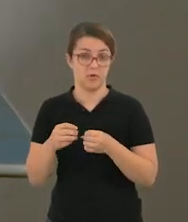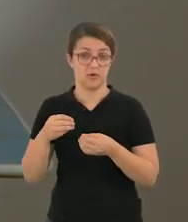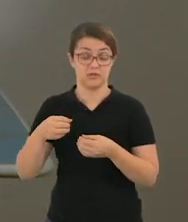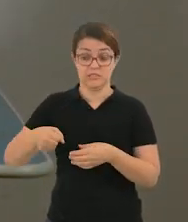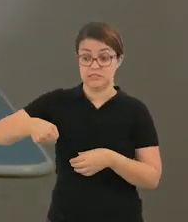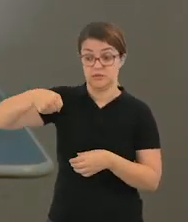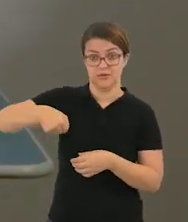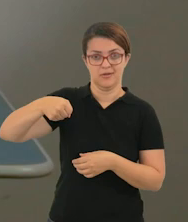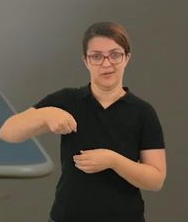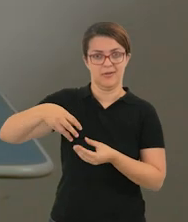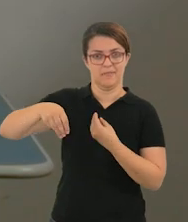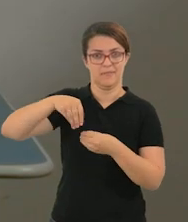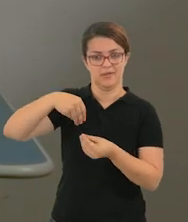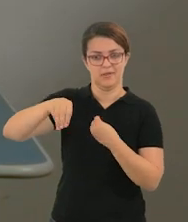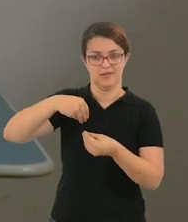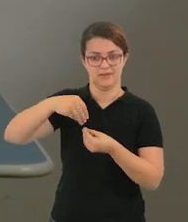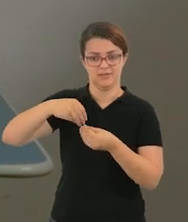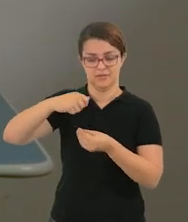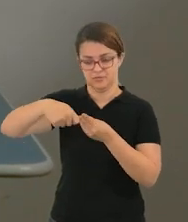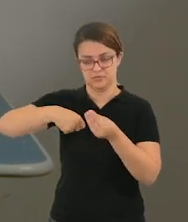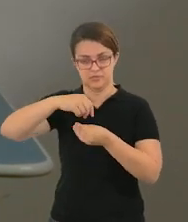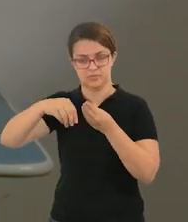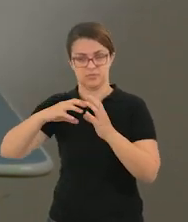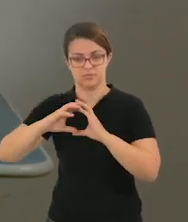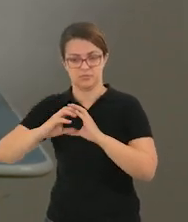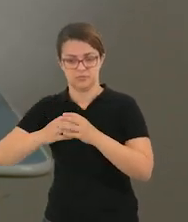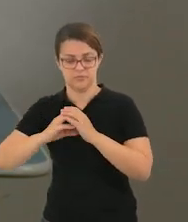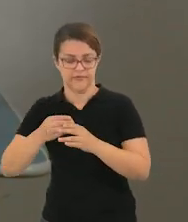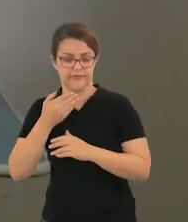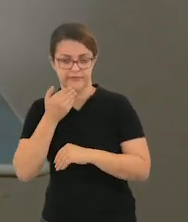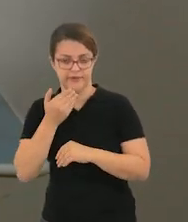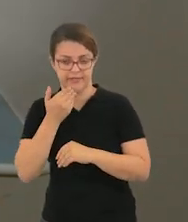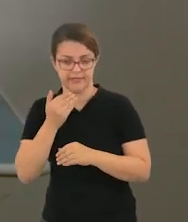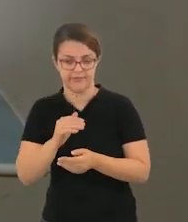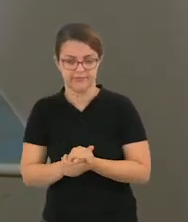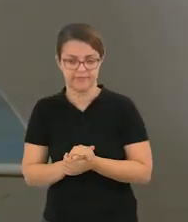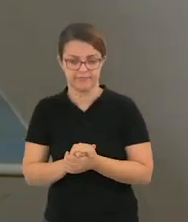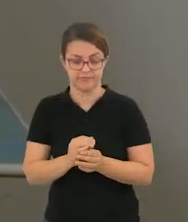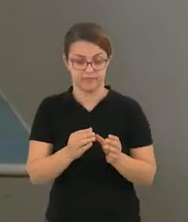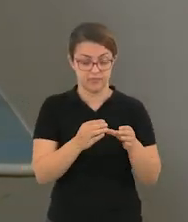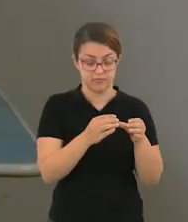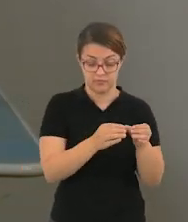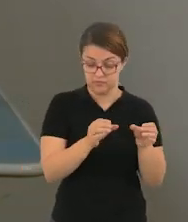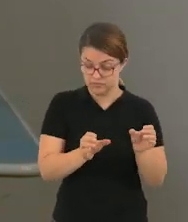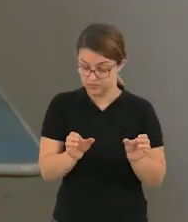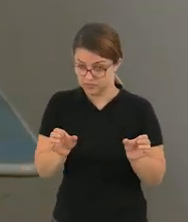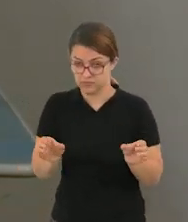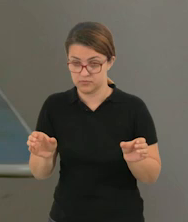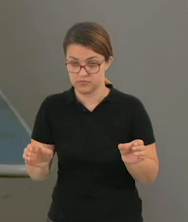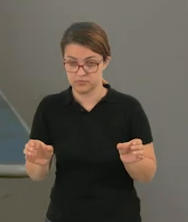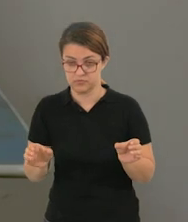Aí você vai deixar enfileiradinha e coloca, equilibra as bolinhas na boca da garrafa.